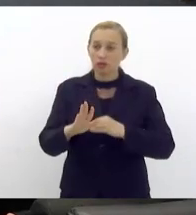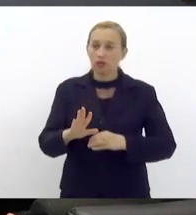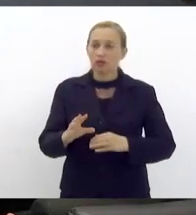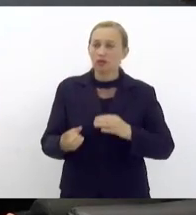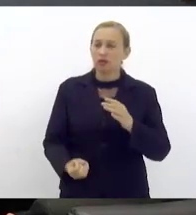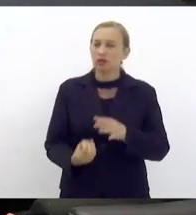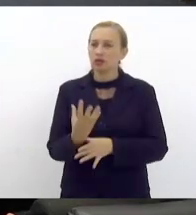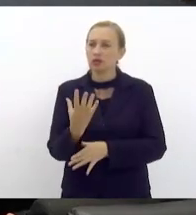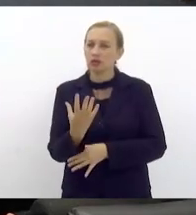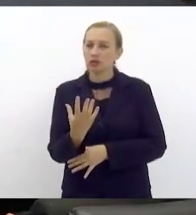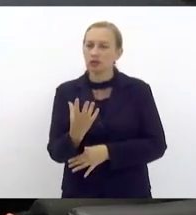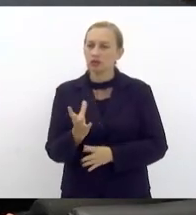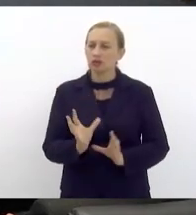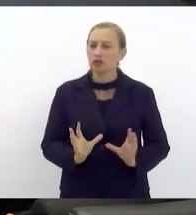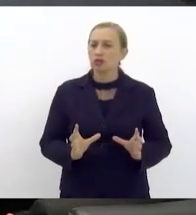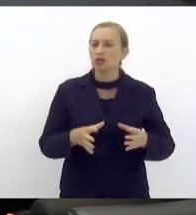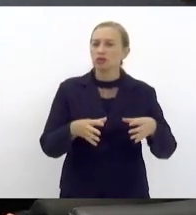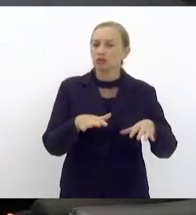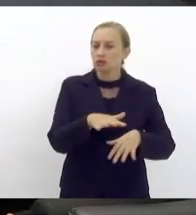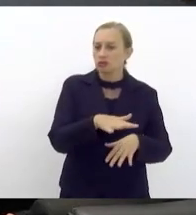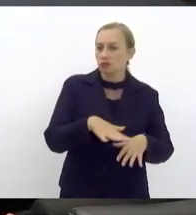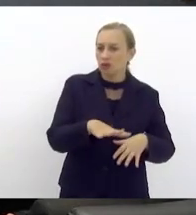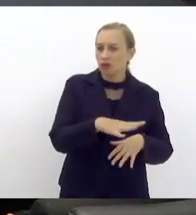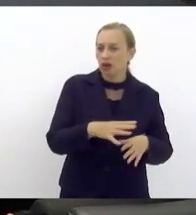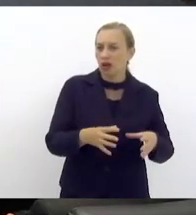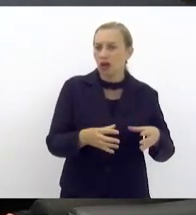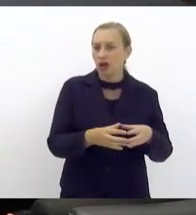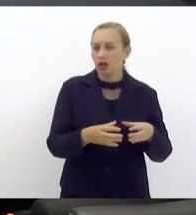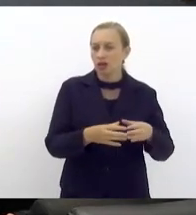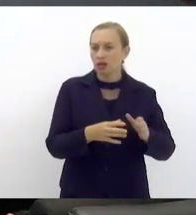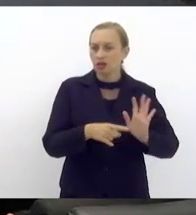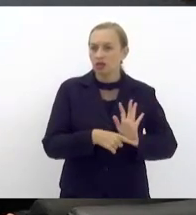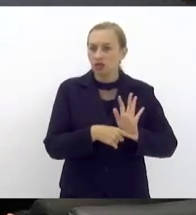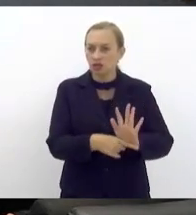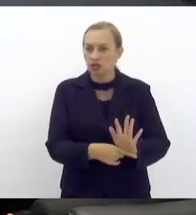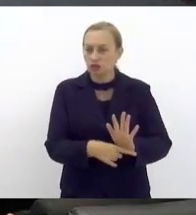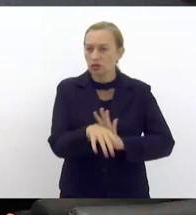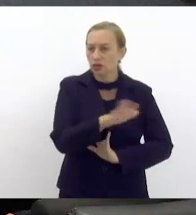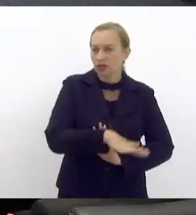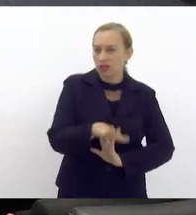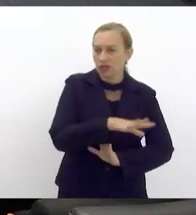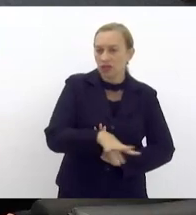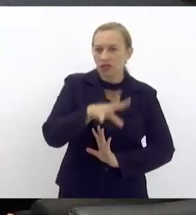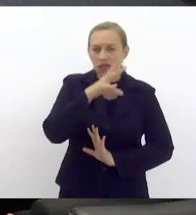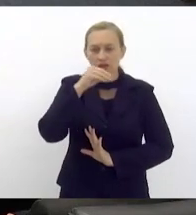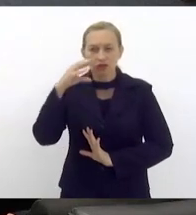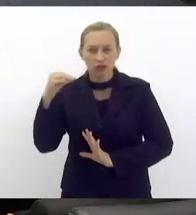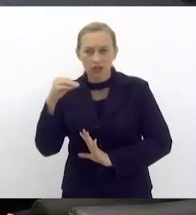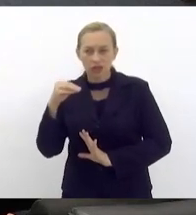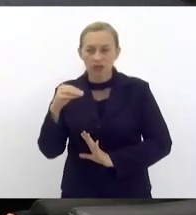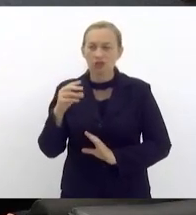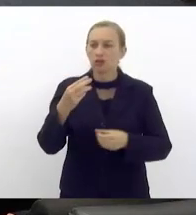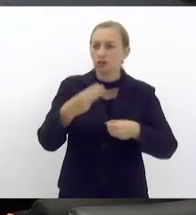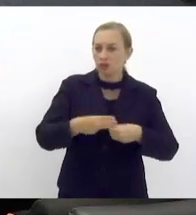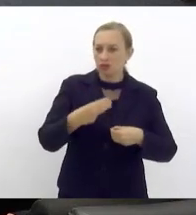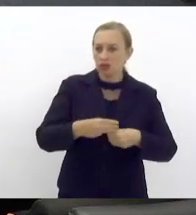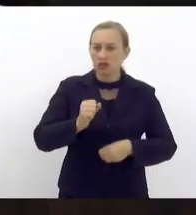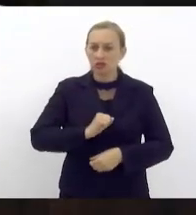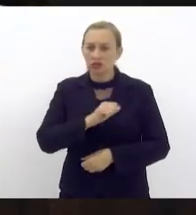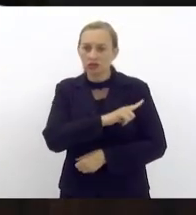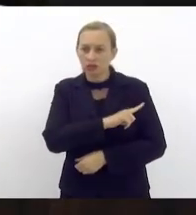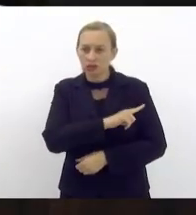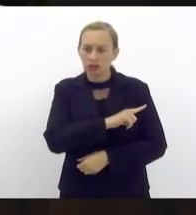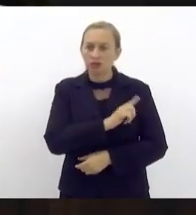implantação de imunidade de atendimento da fundação para a infância e adolescência fia no município de São Gonçalo